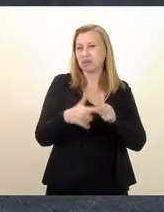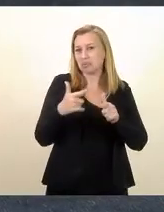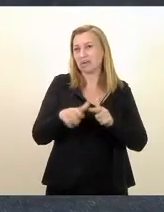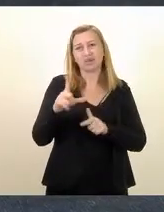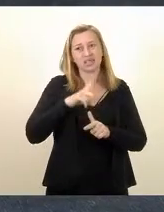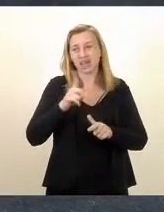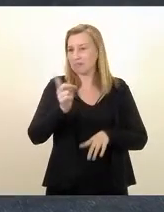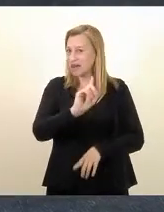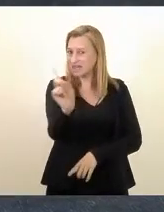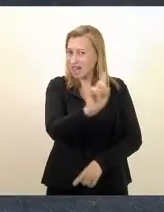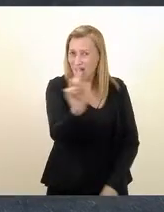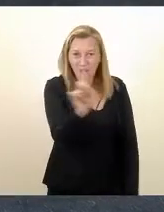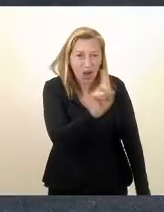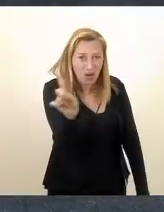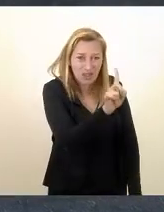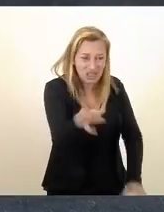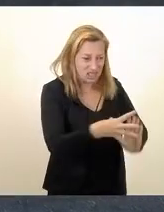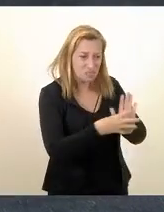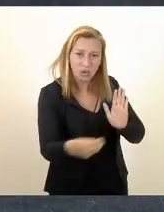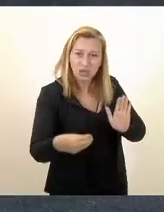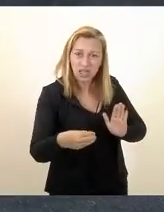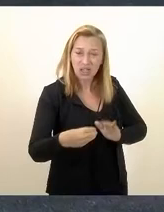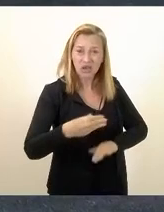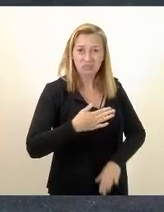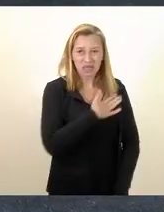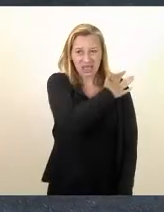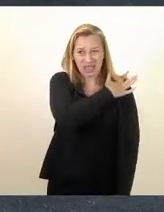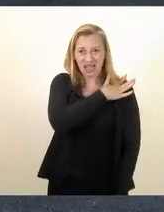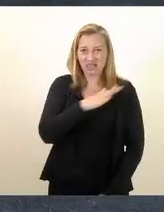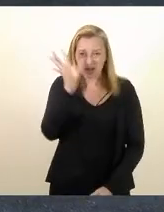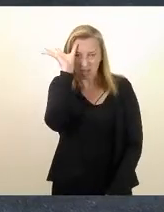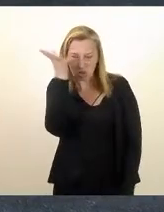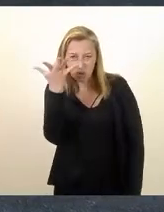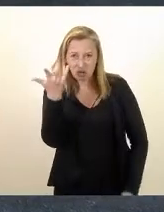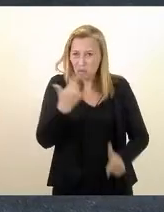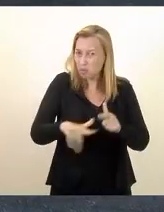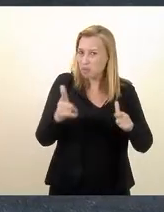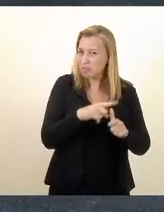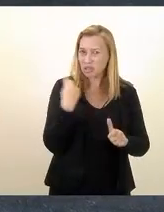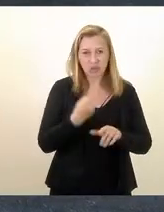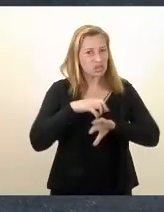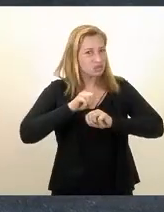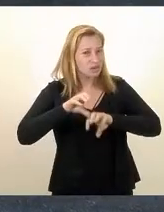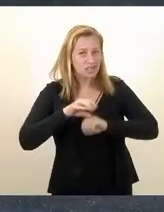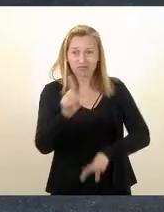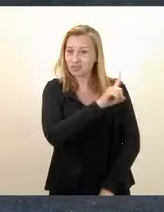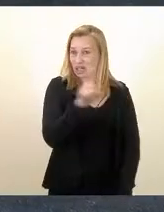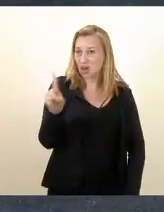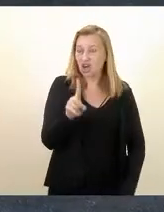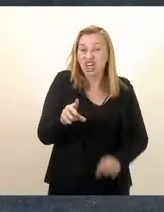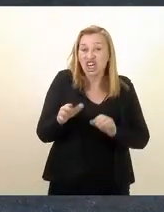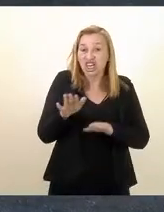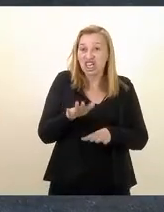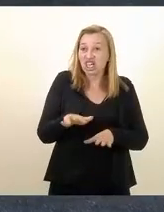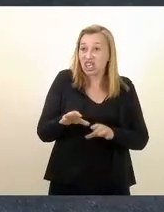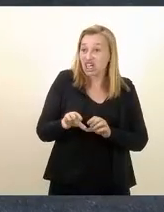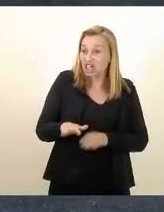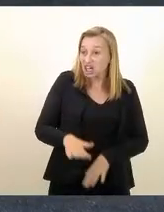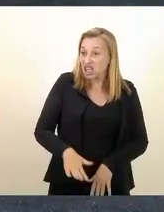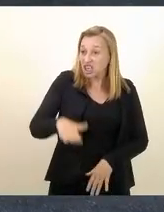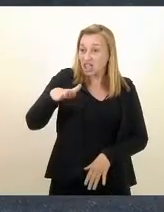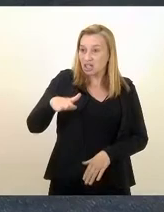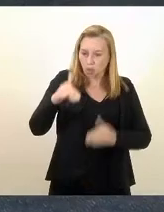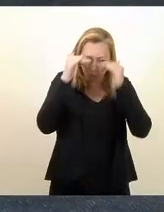mas não vai ser esse modelo militar que vai resolver o problema da nossa educação que cria um ambiente de